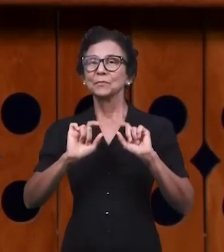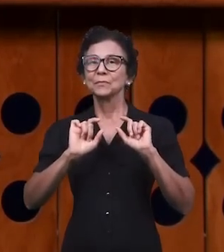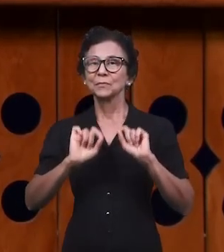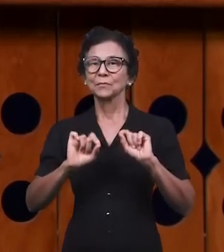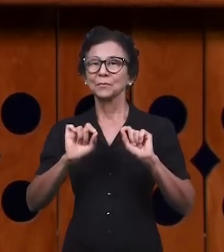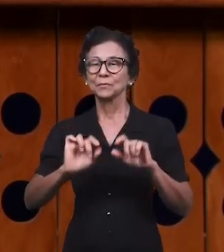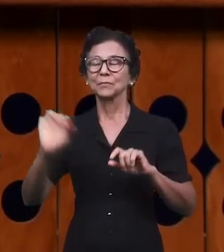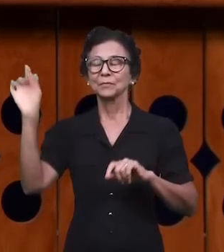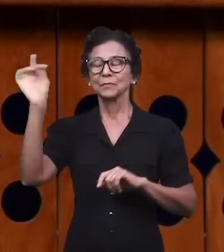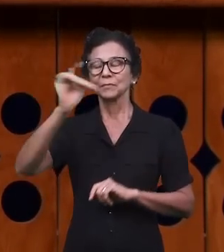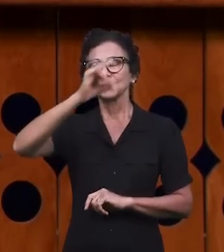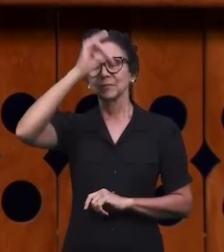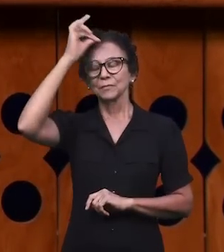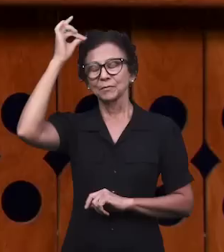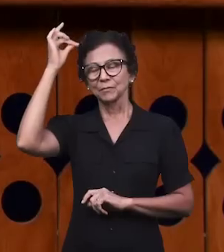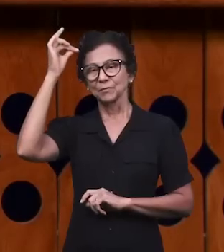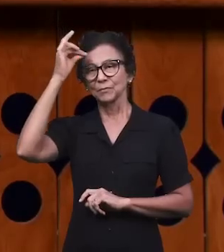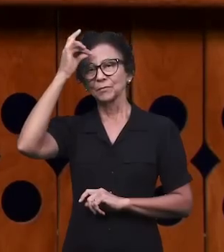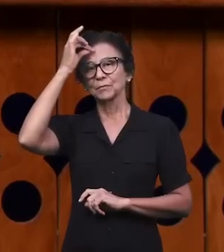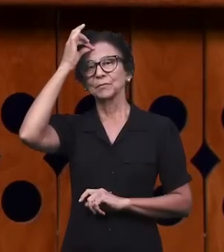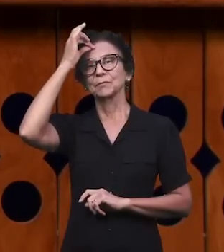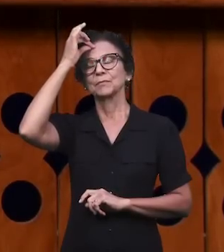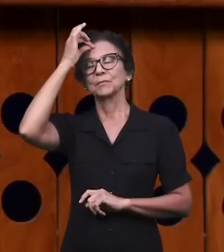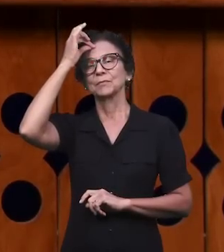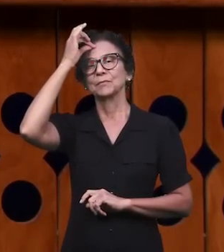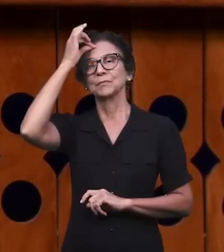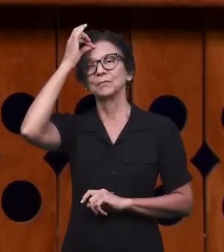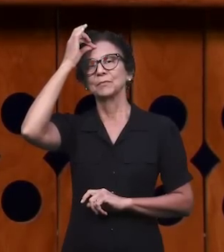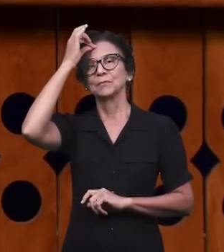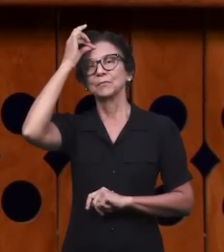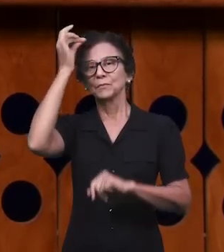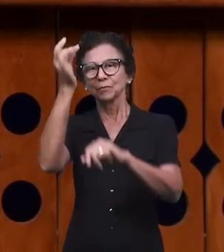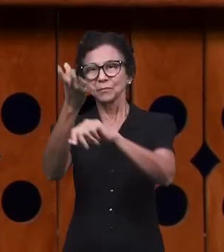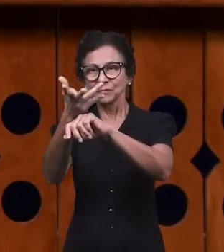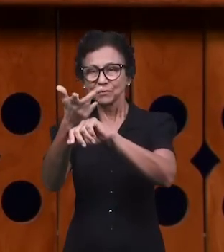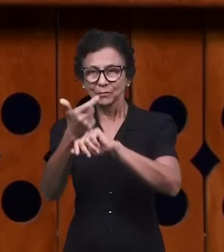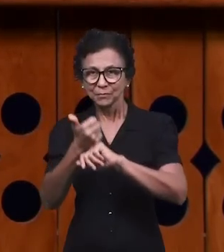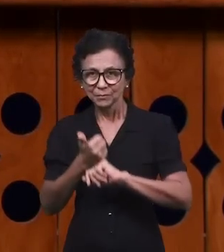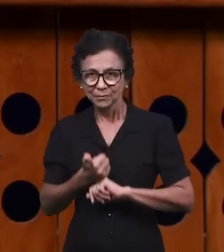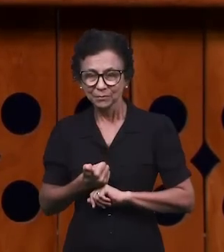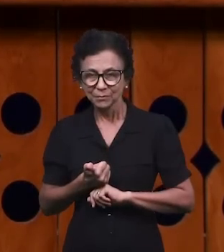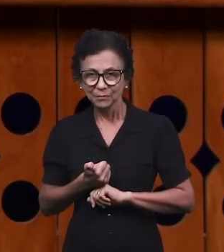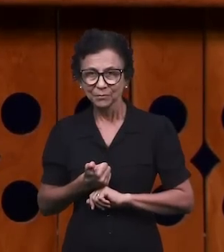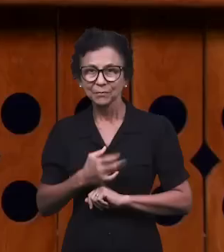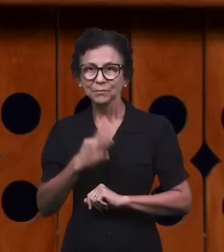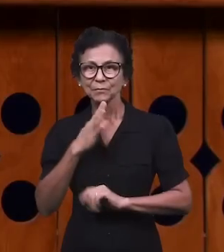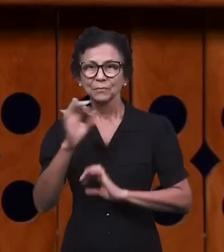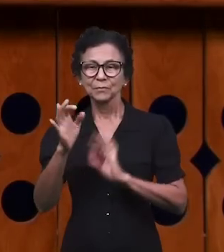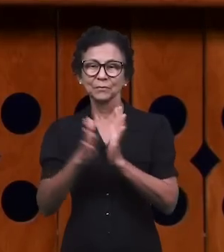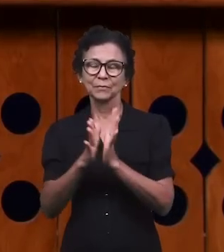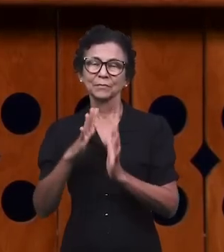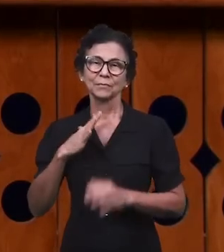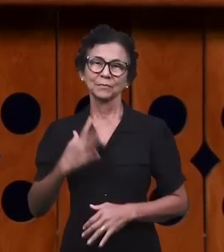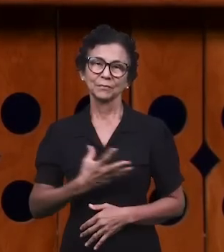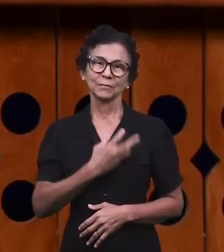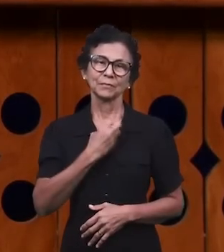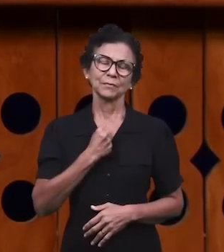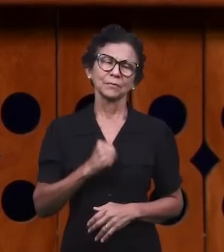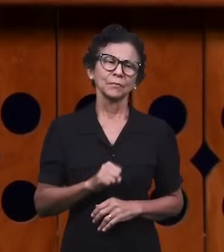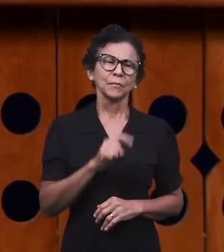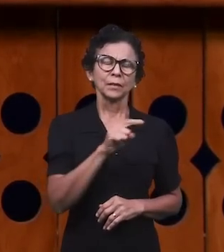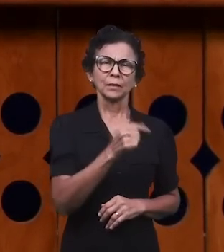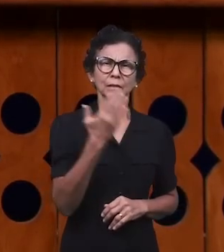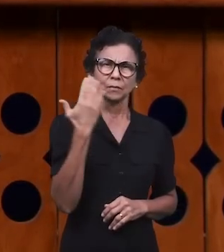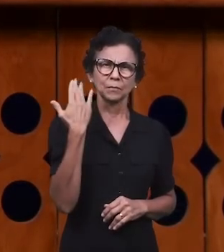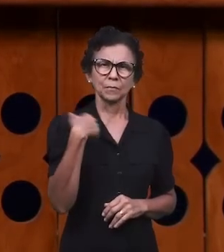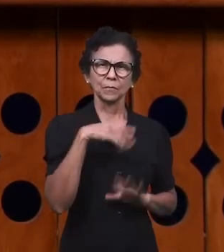o homem pudesse alcançar a salvação. E então, o que é mais forte do que o leão? Disseram os homens,